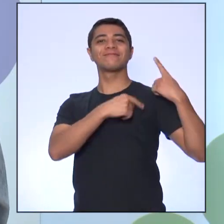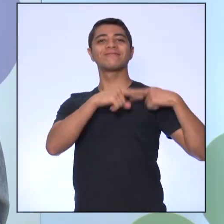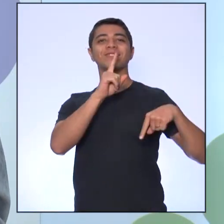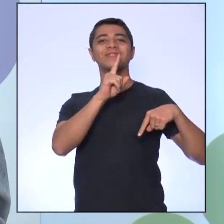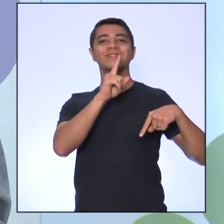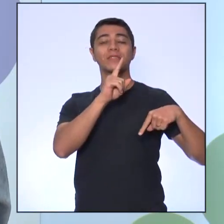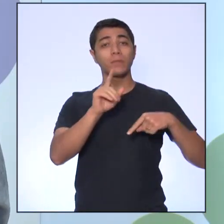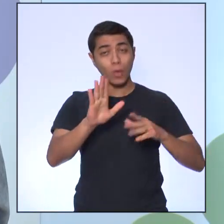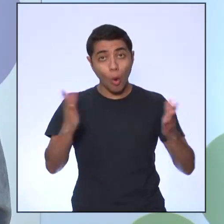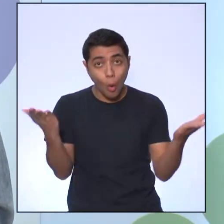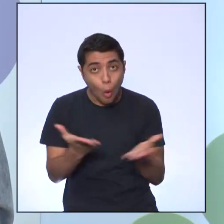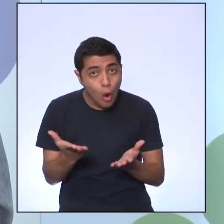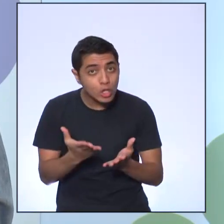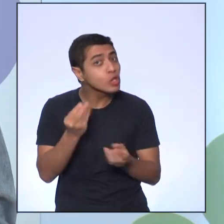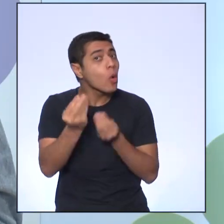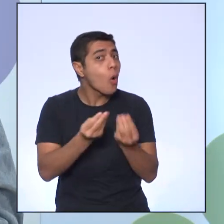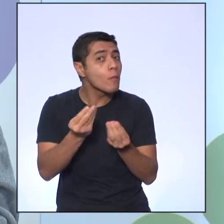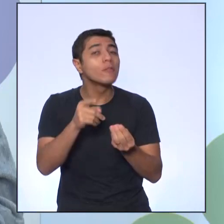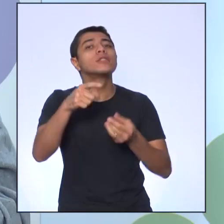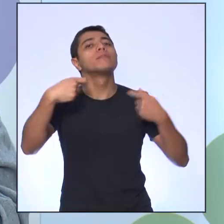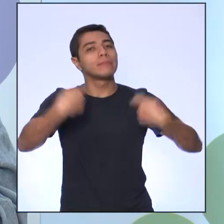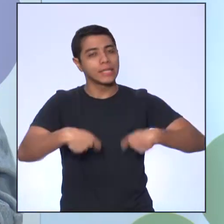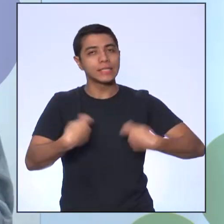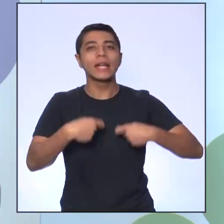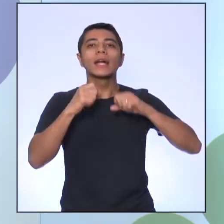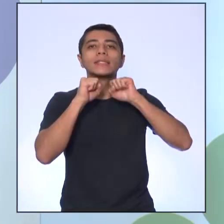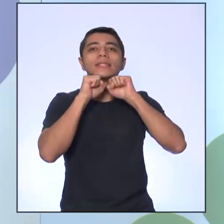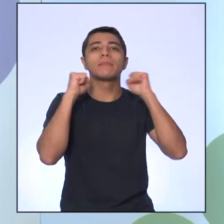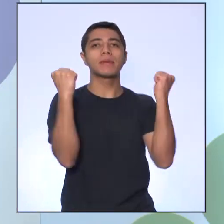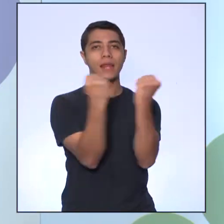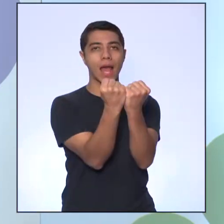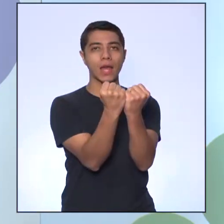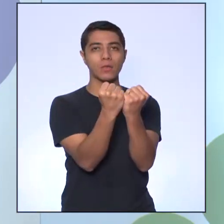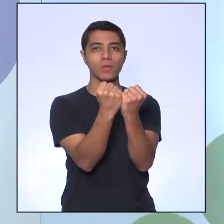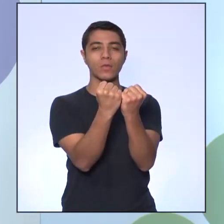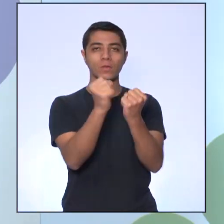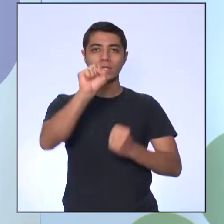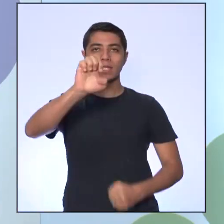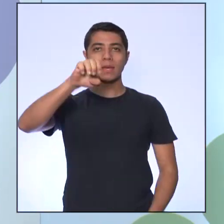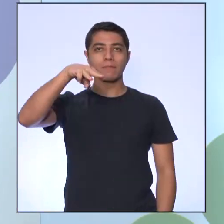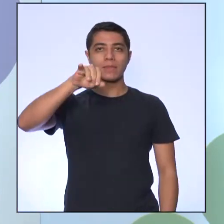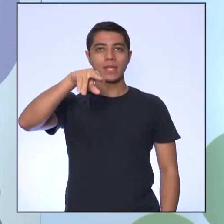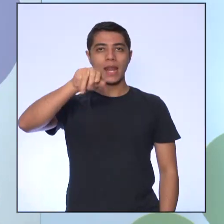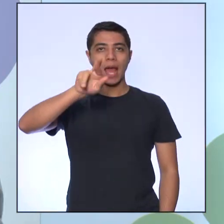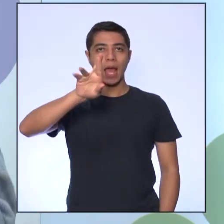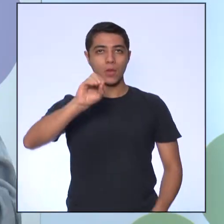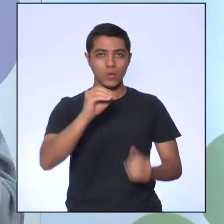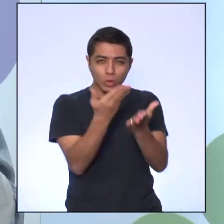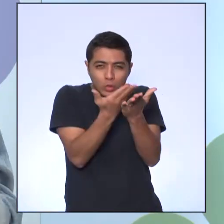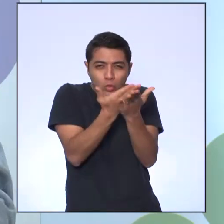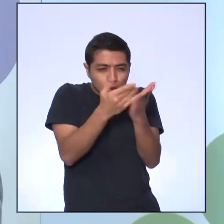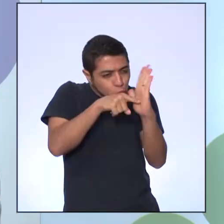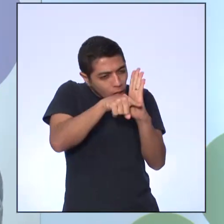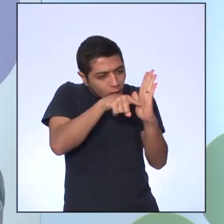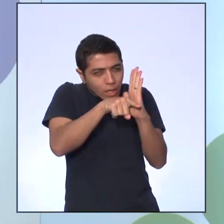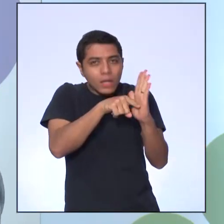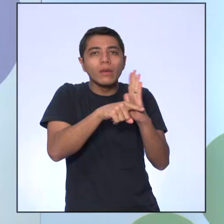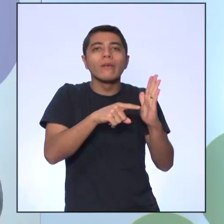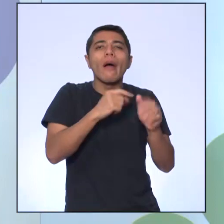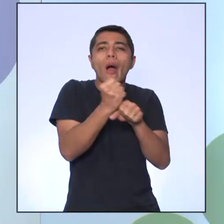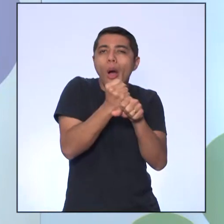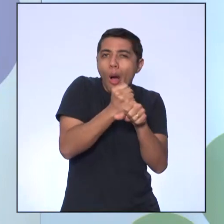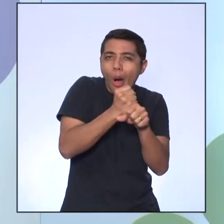seminário, né? Você ingressa ali aos 18 anos e você estuda por muitos anos ali, passa por determinados testes, né?